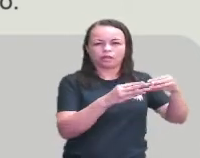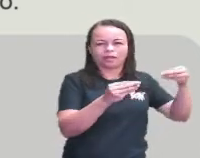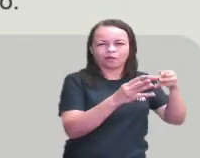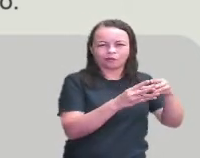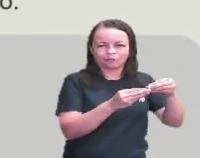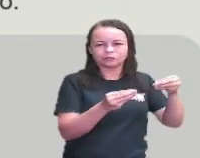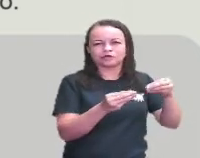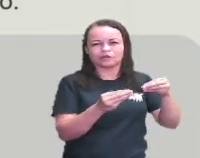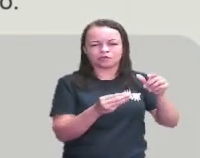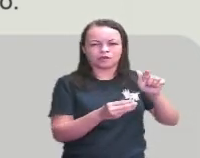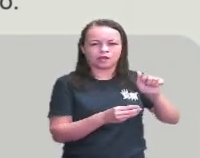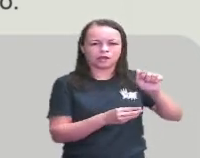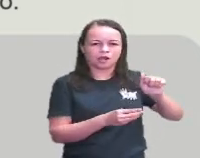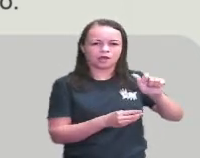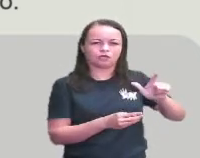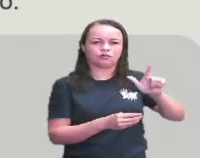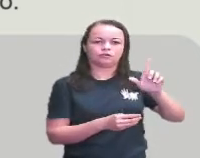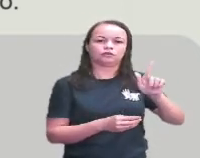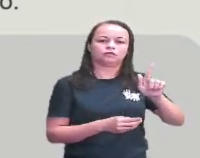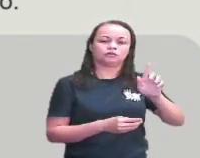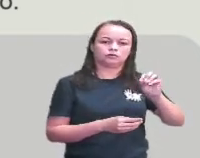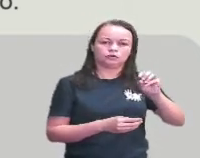um volume de 1 kg.